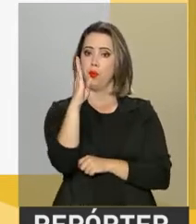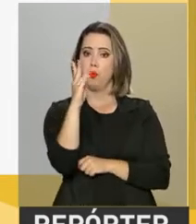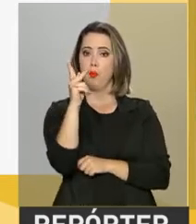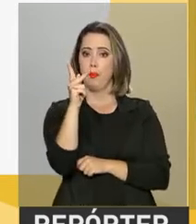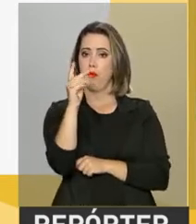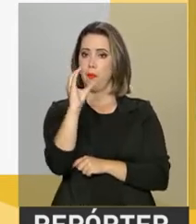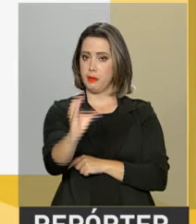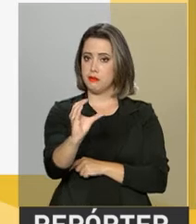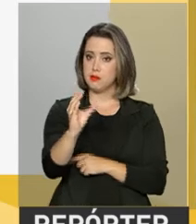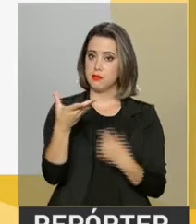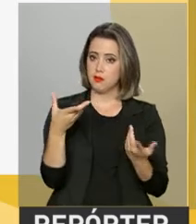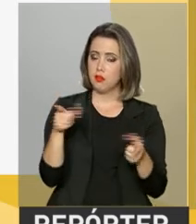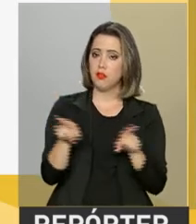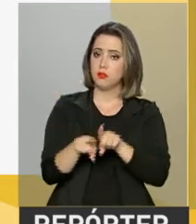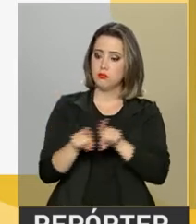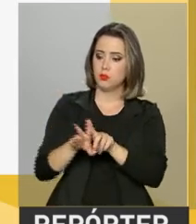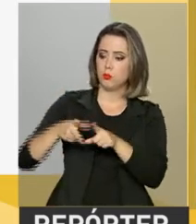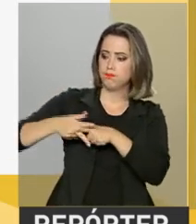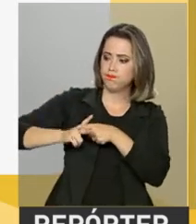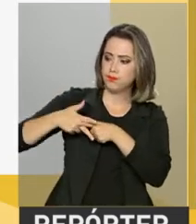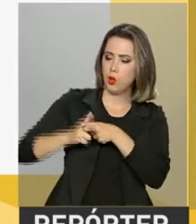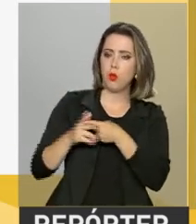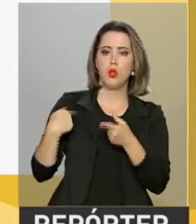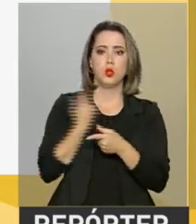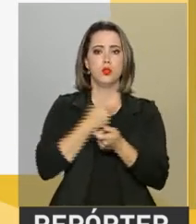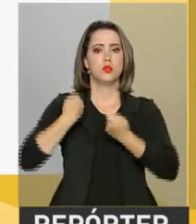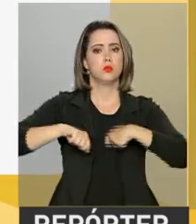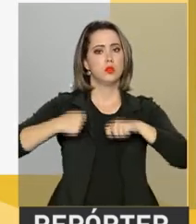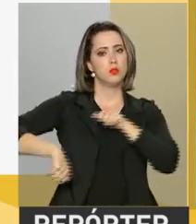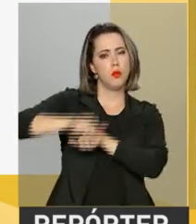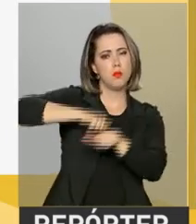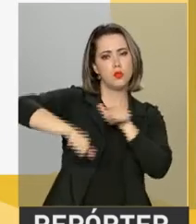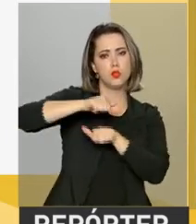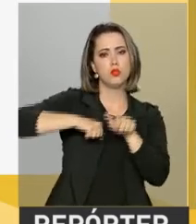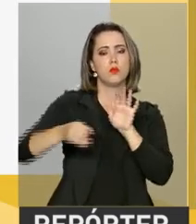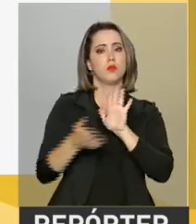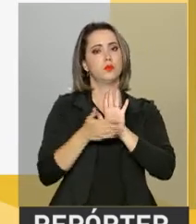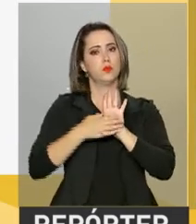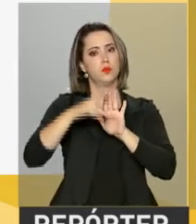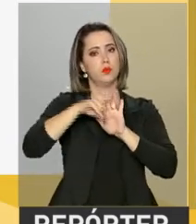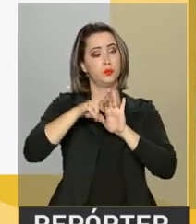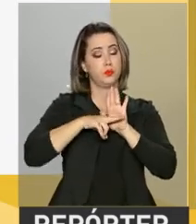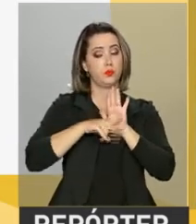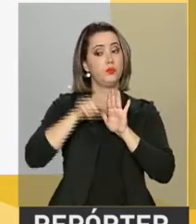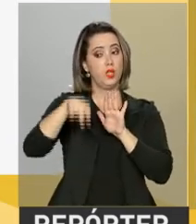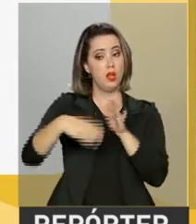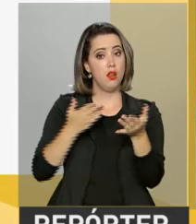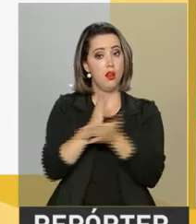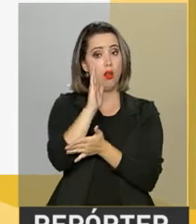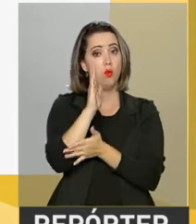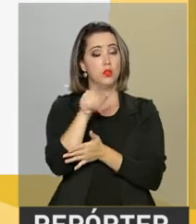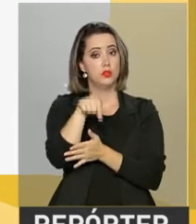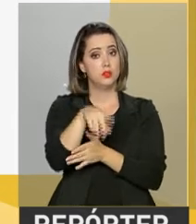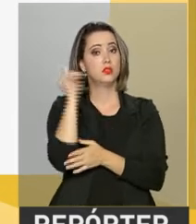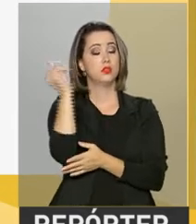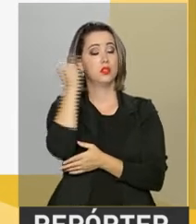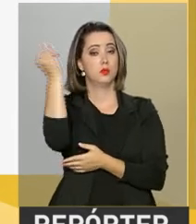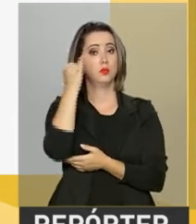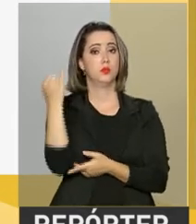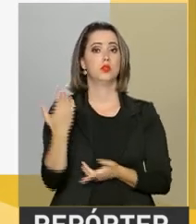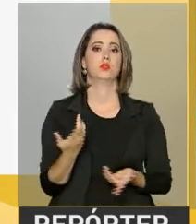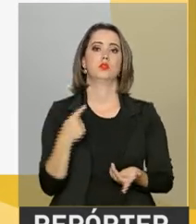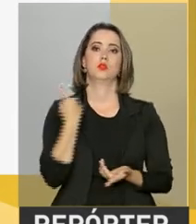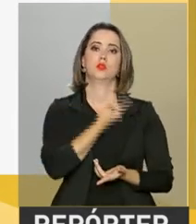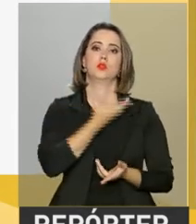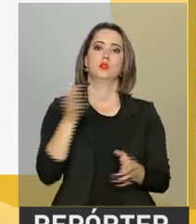Então, nós fomos adaptando a reforma da Previdência. Ela será feita. E simbolicamente será muito importante, porque nós